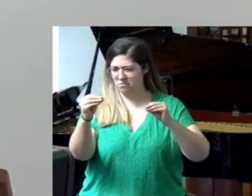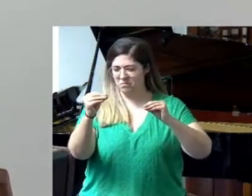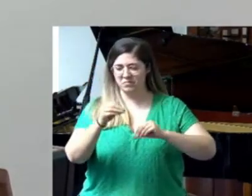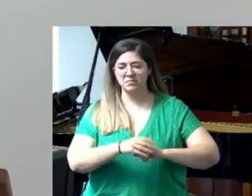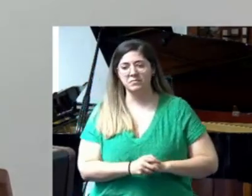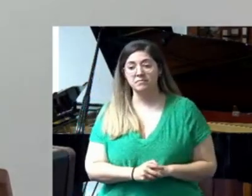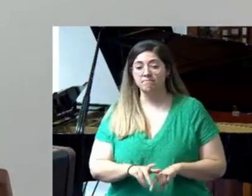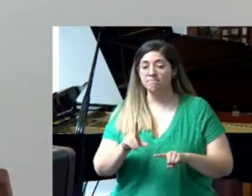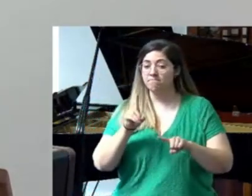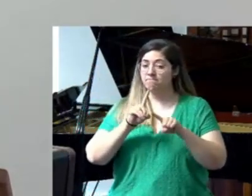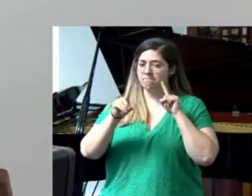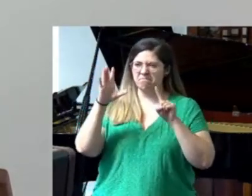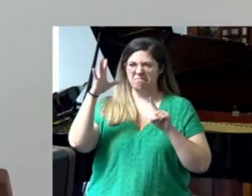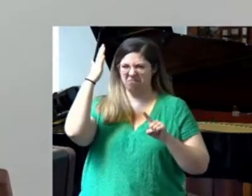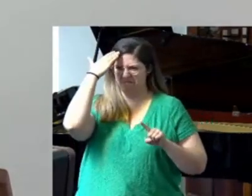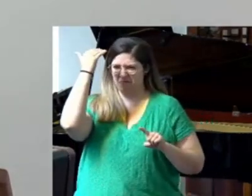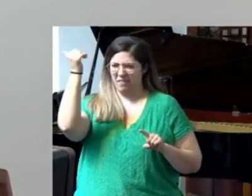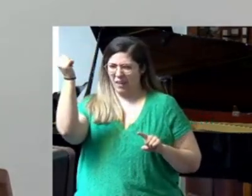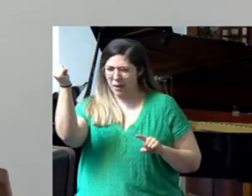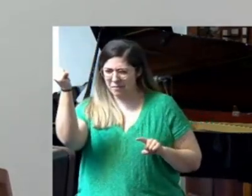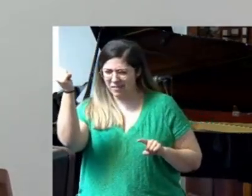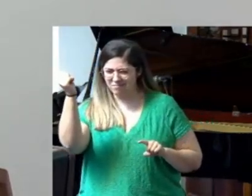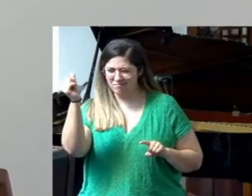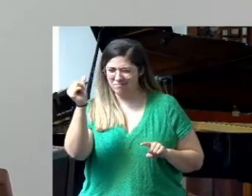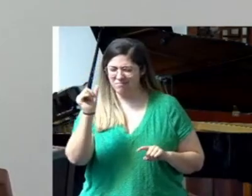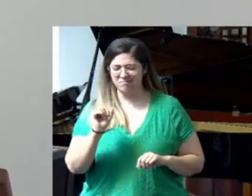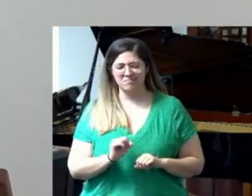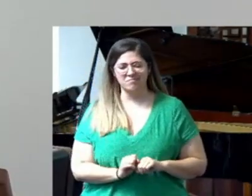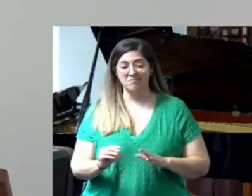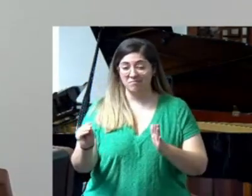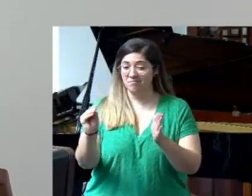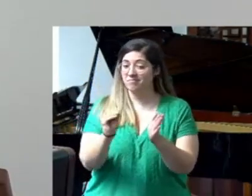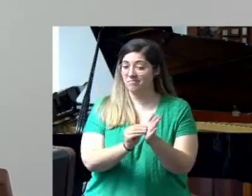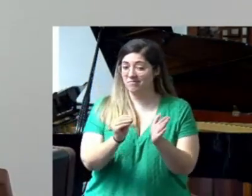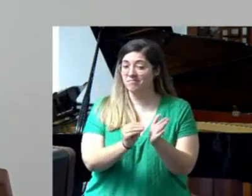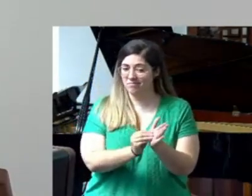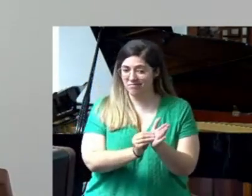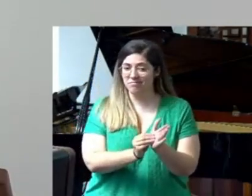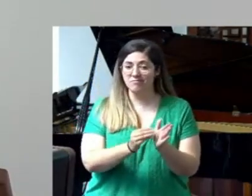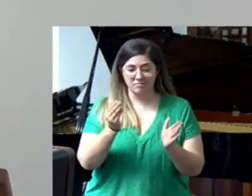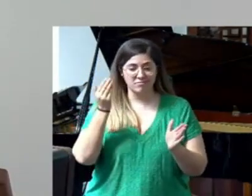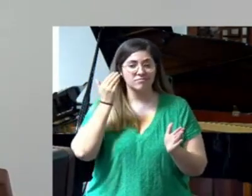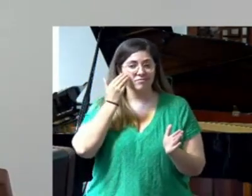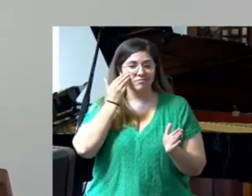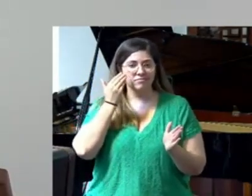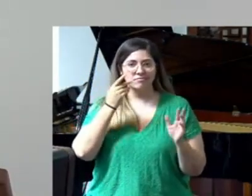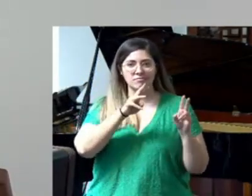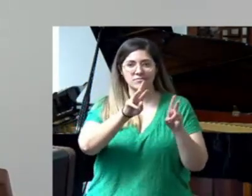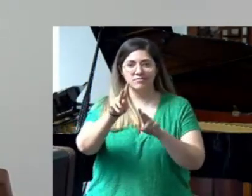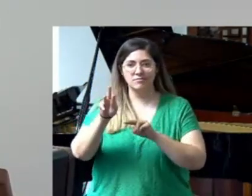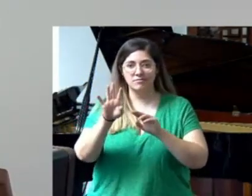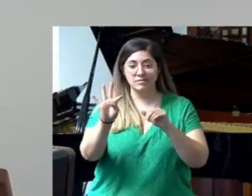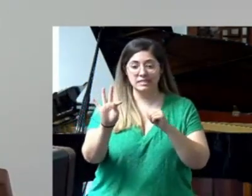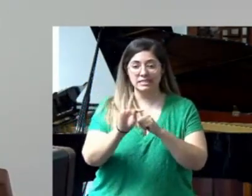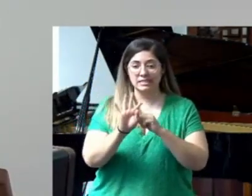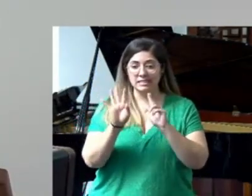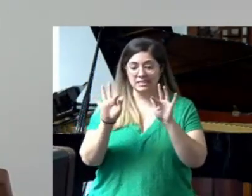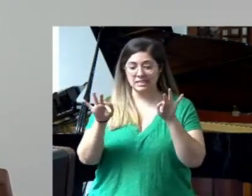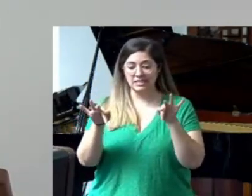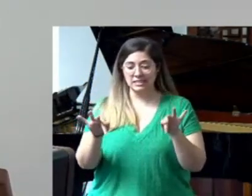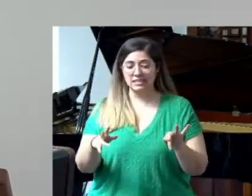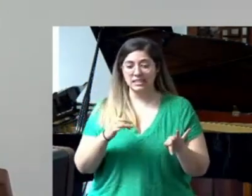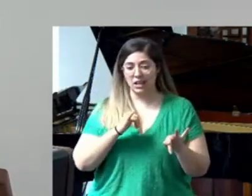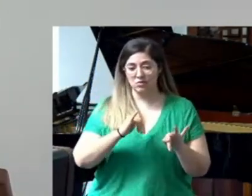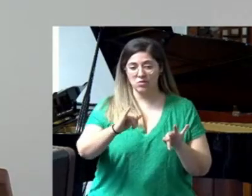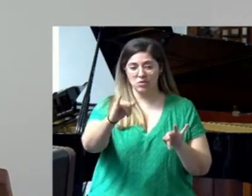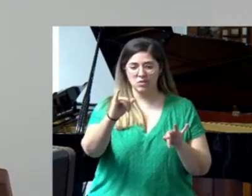Mas o saber não era suficiente. É por isso, meus irmãos, que Tiago encerra com